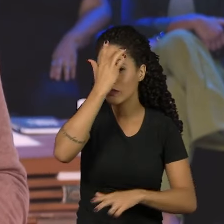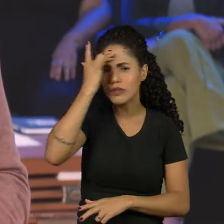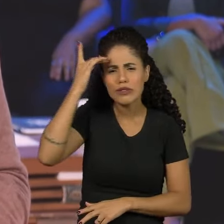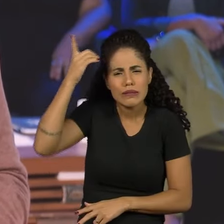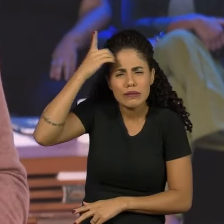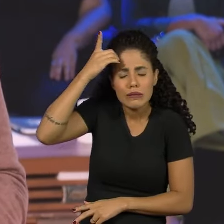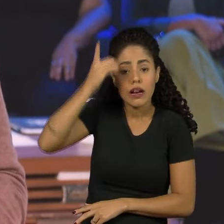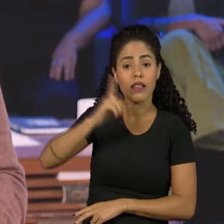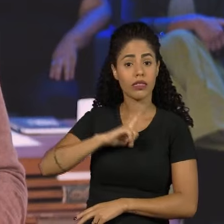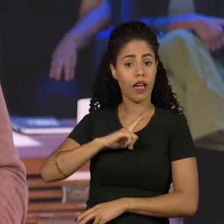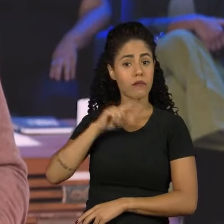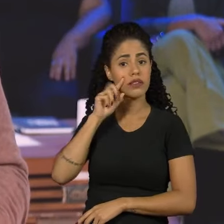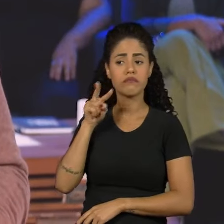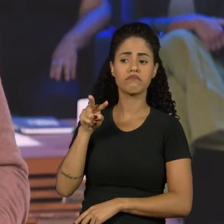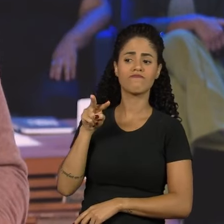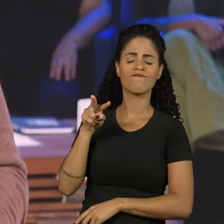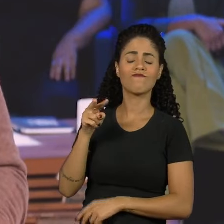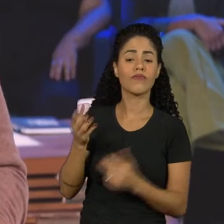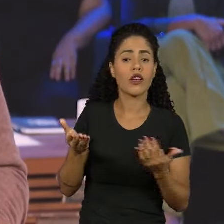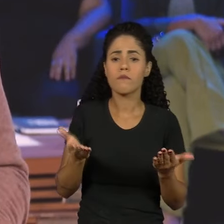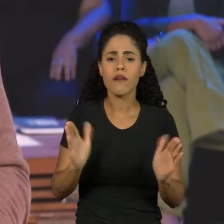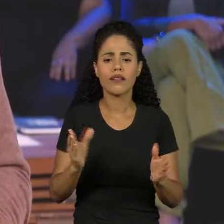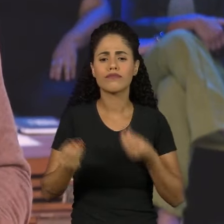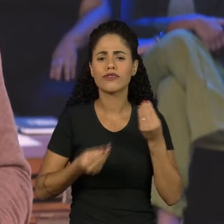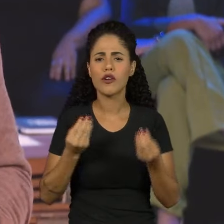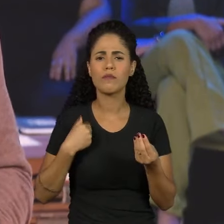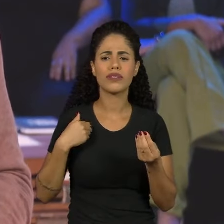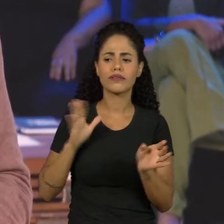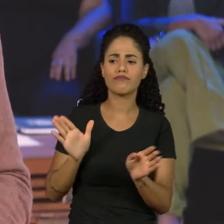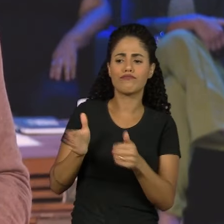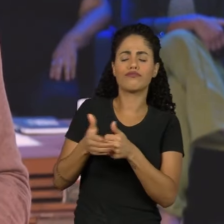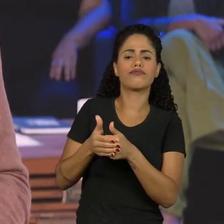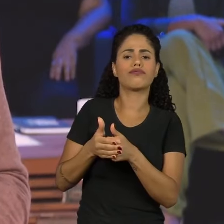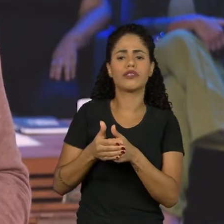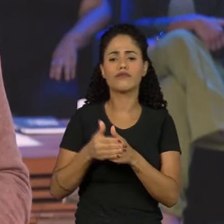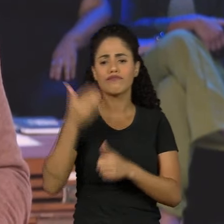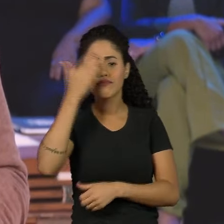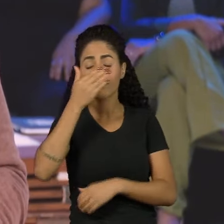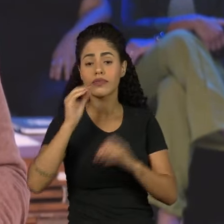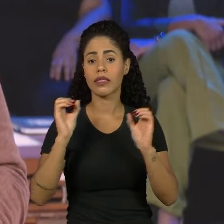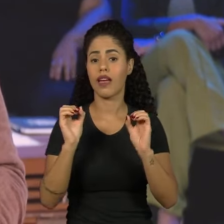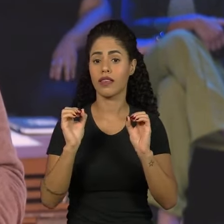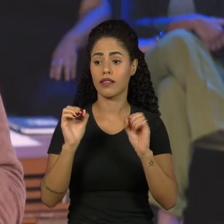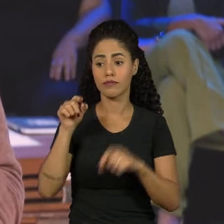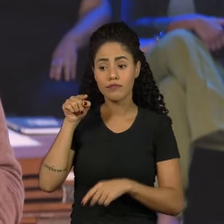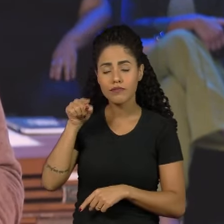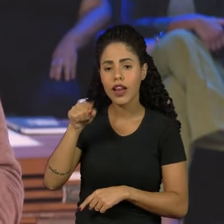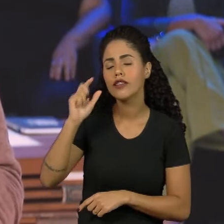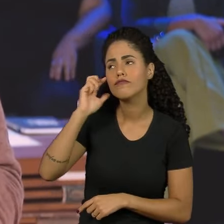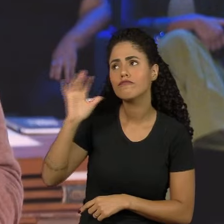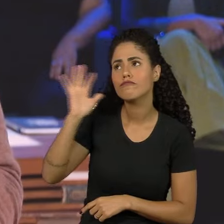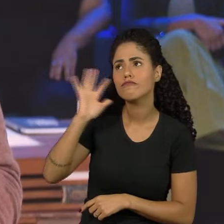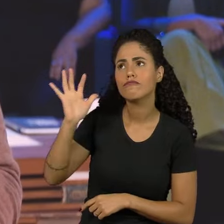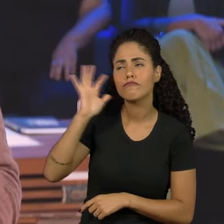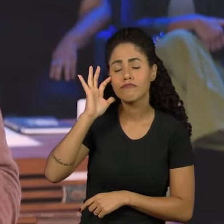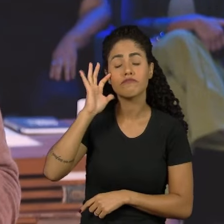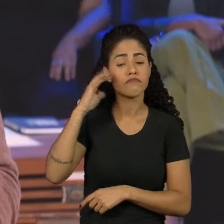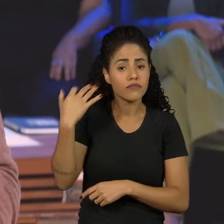aí. Triste invisibilidade. Dizia o grande pensador